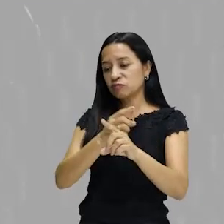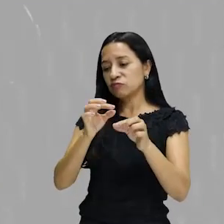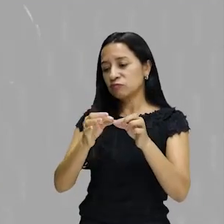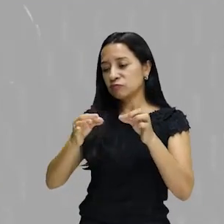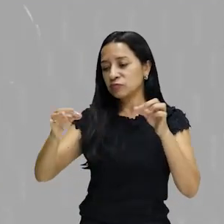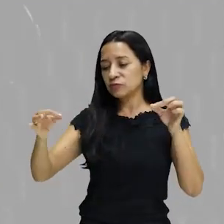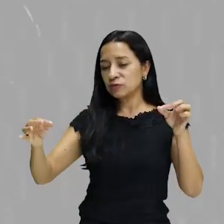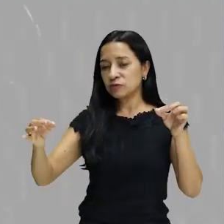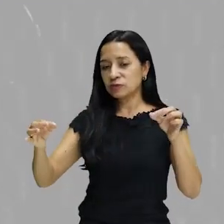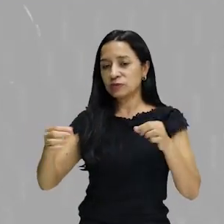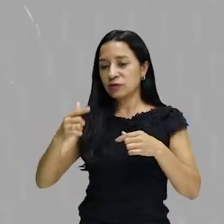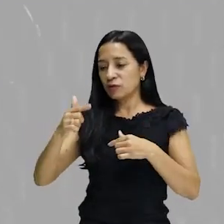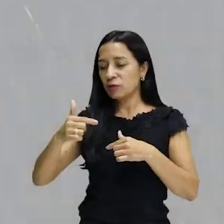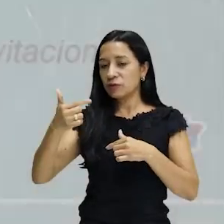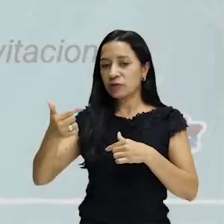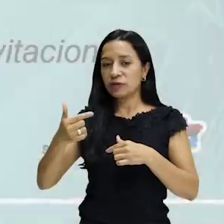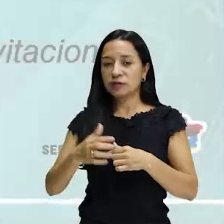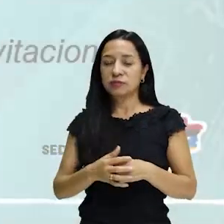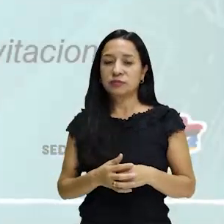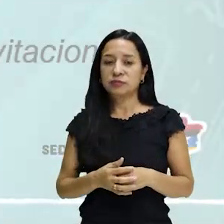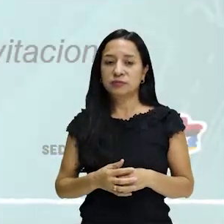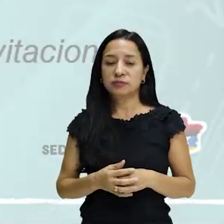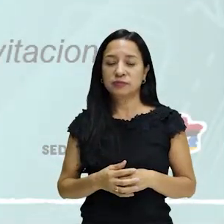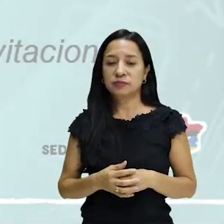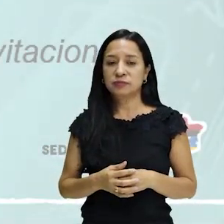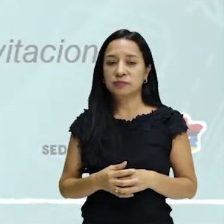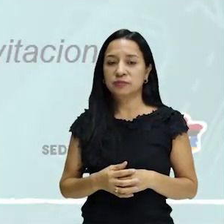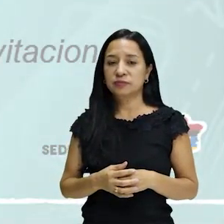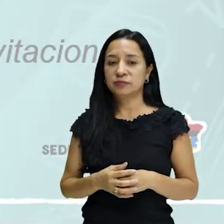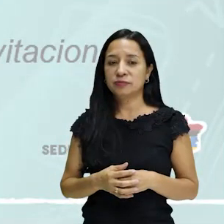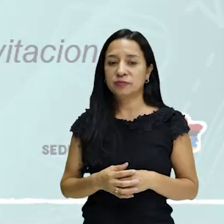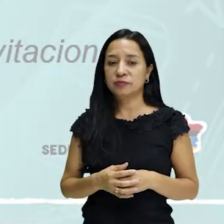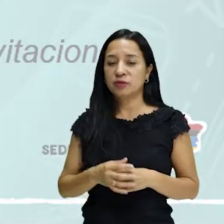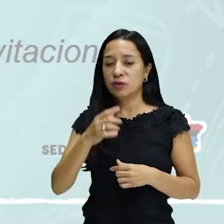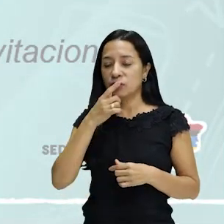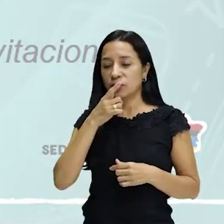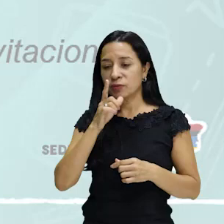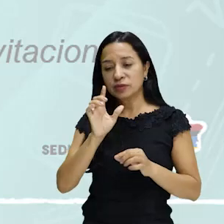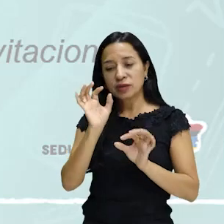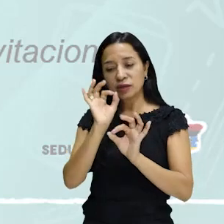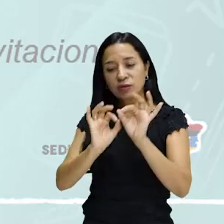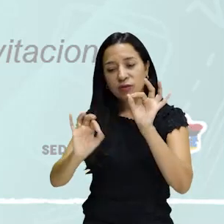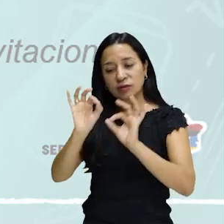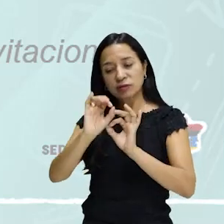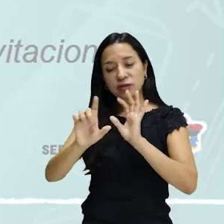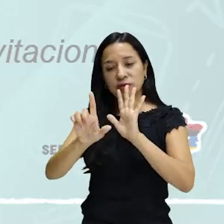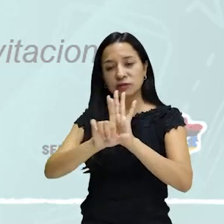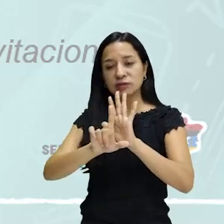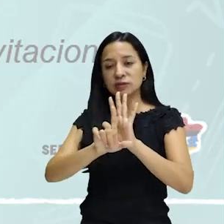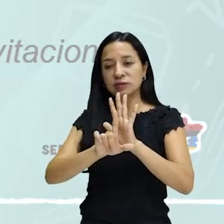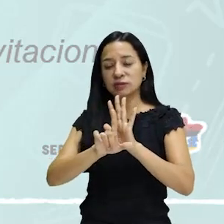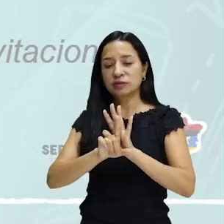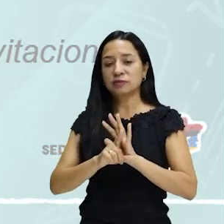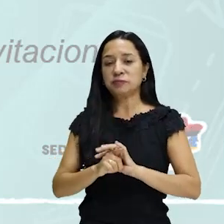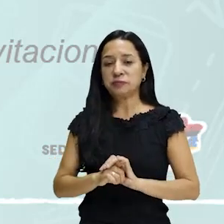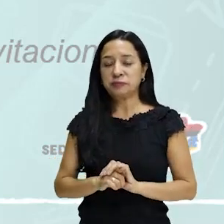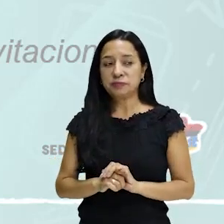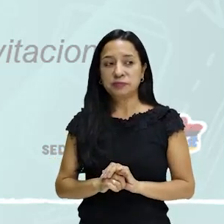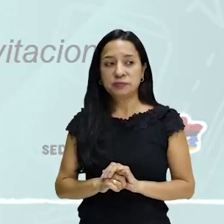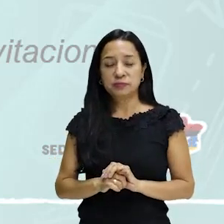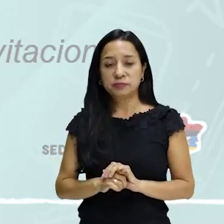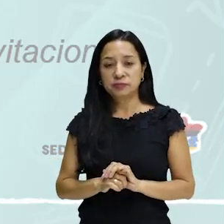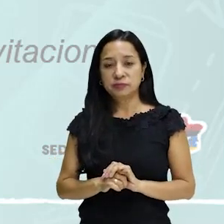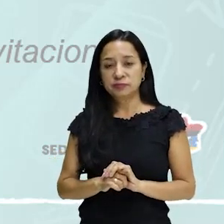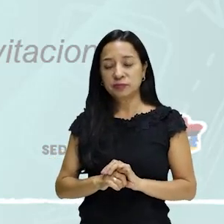quadrado. Ok? Com isso, Newton ele consegue formular as suas leis a partir, no caso, a lei de